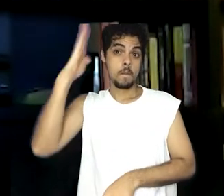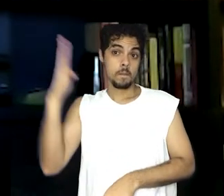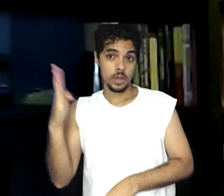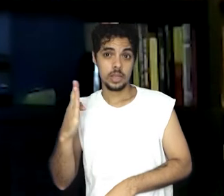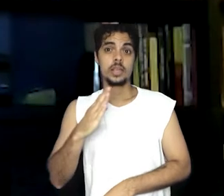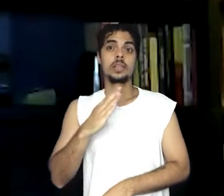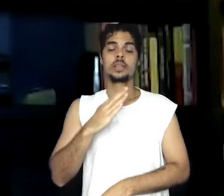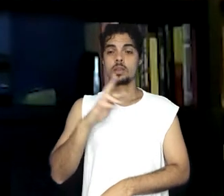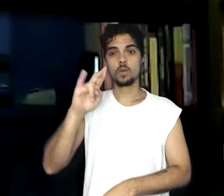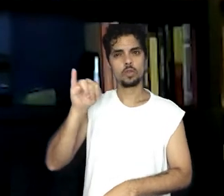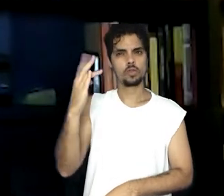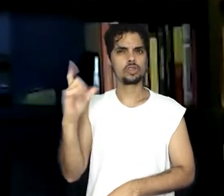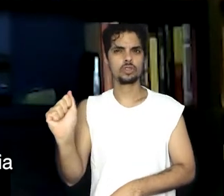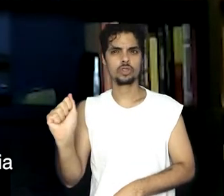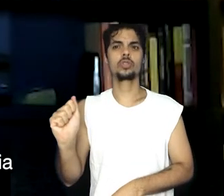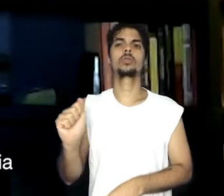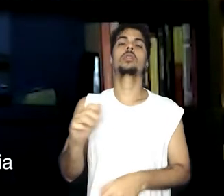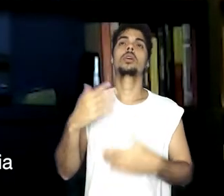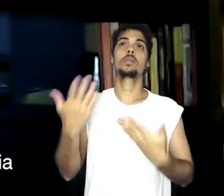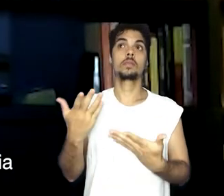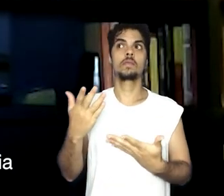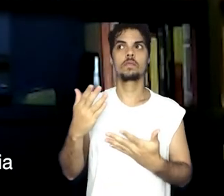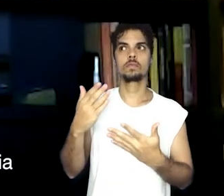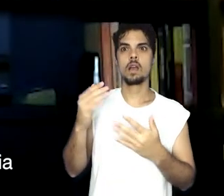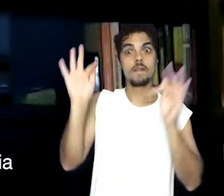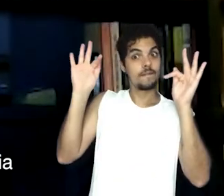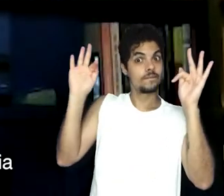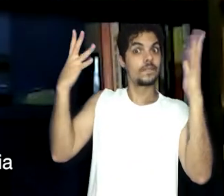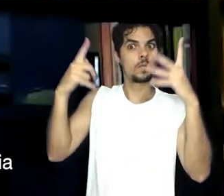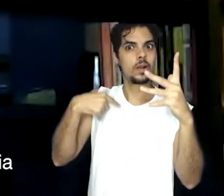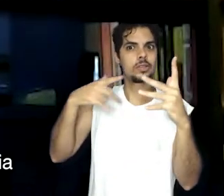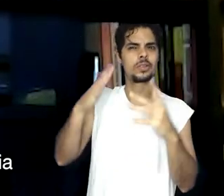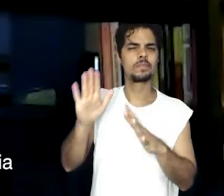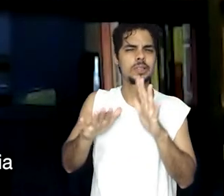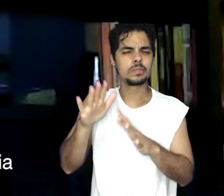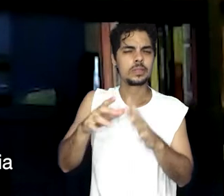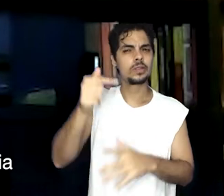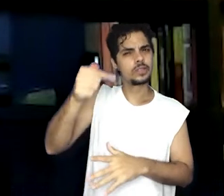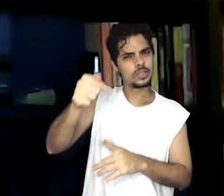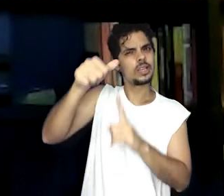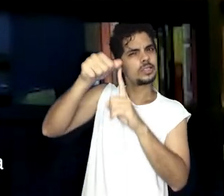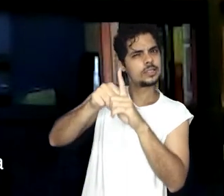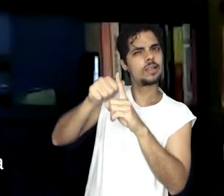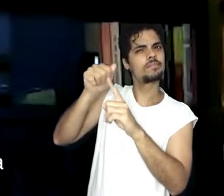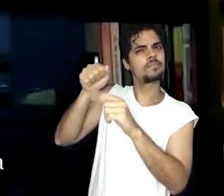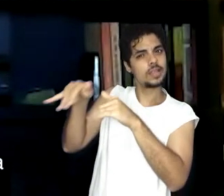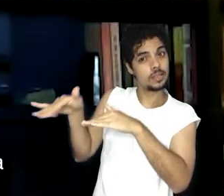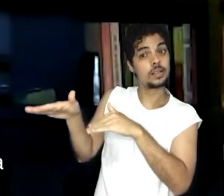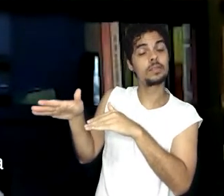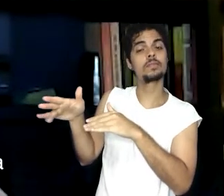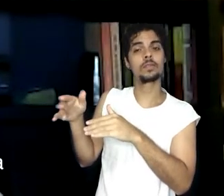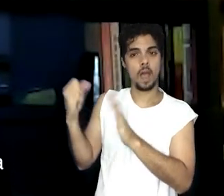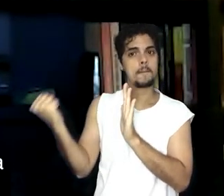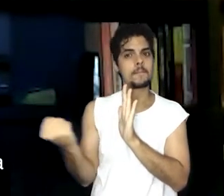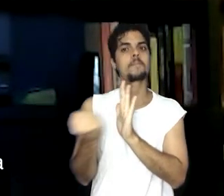1823 no Rio de Janeiro Os Sete de Setembro foi comemorado como o Dia da Independência e a data foi